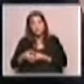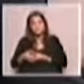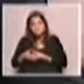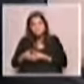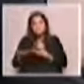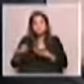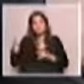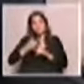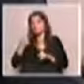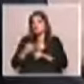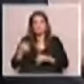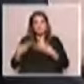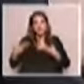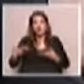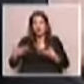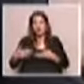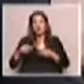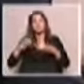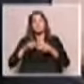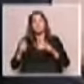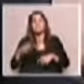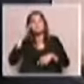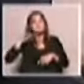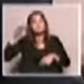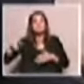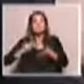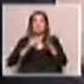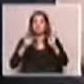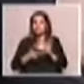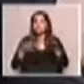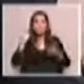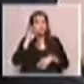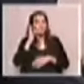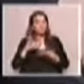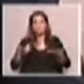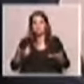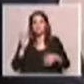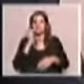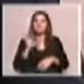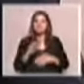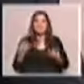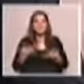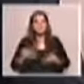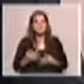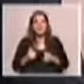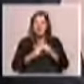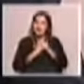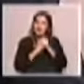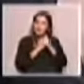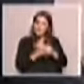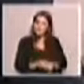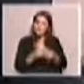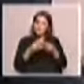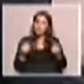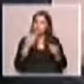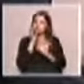desafio que estamos a ter, em que aqui temos a questão da ciência e da tecnologia, onde é muito importante que elas tentem, de facto, acompanhar os produtos